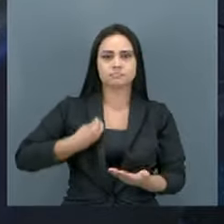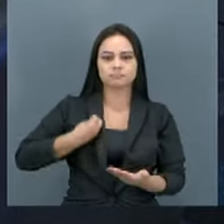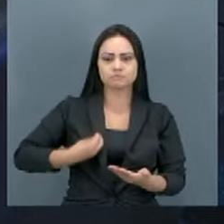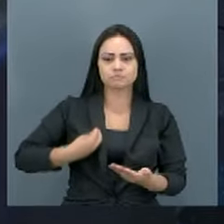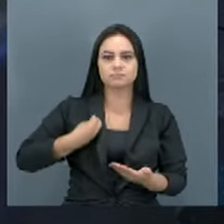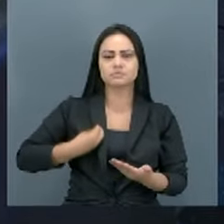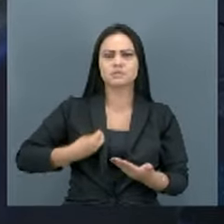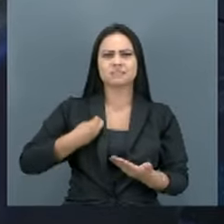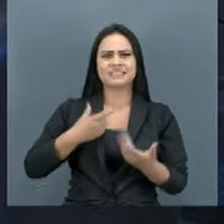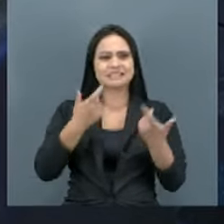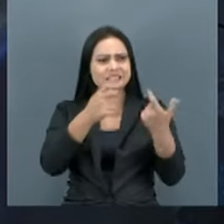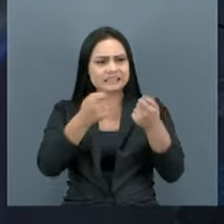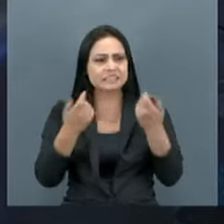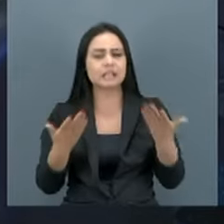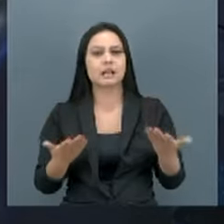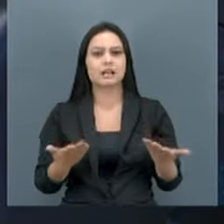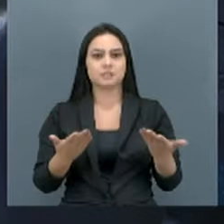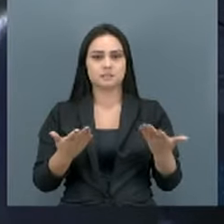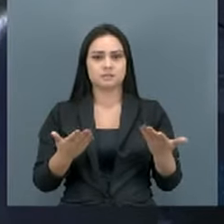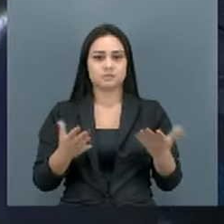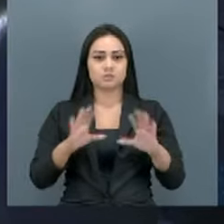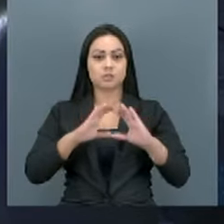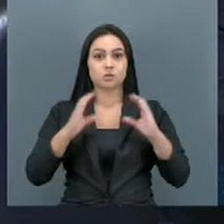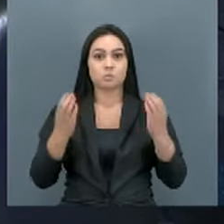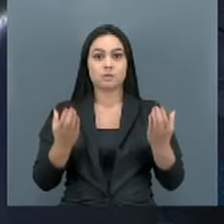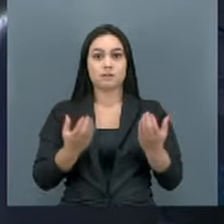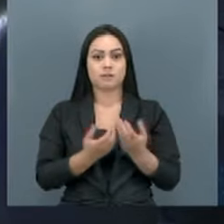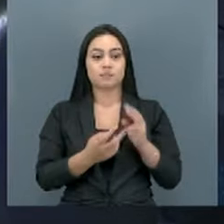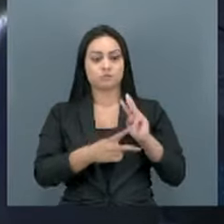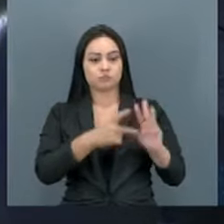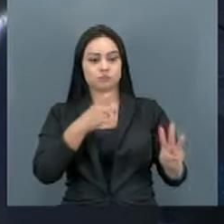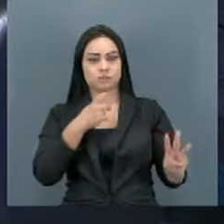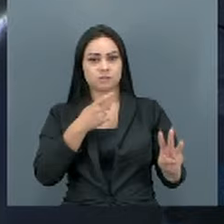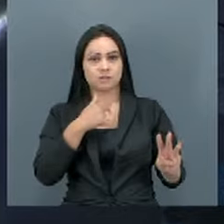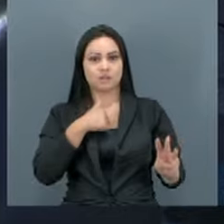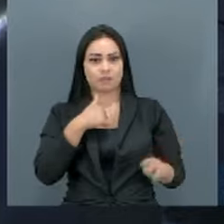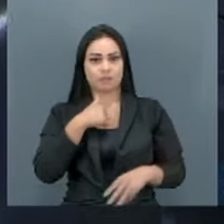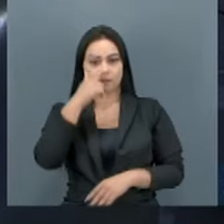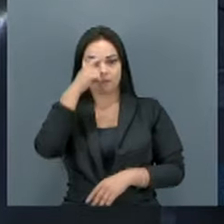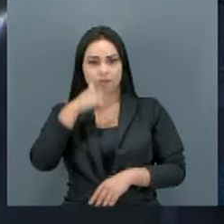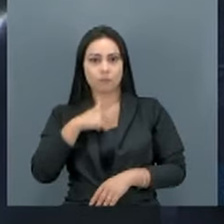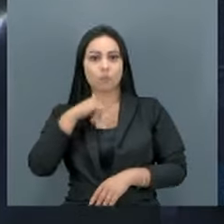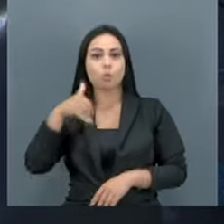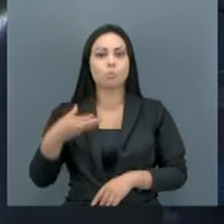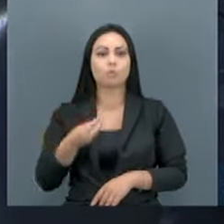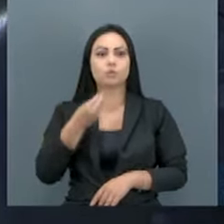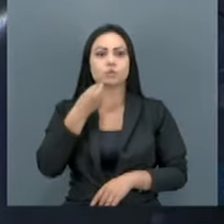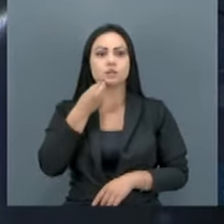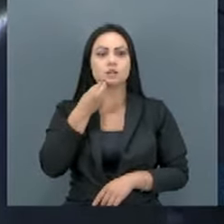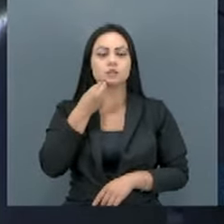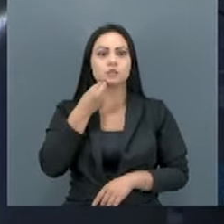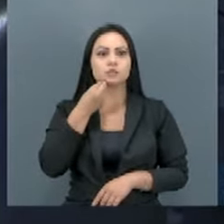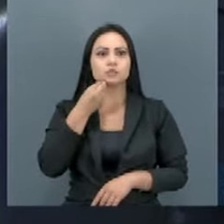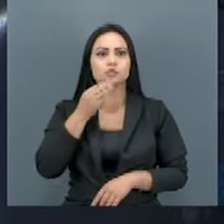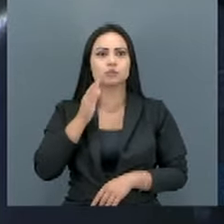as necessidades, as demandas das comunidades indígenas, eu que tenho uma oportunidade, né, de já estar no meu nono